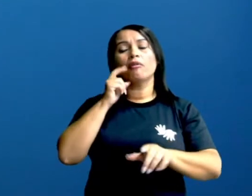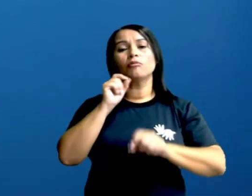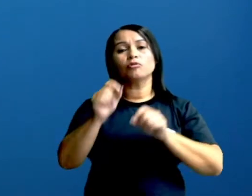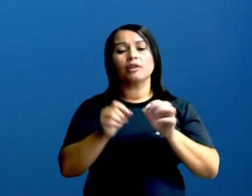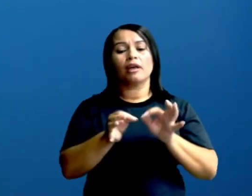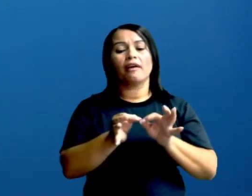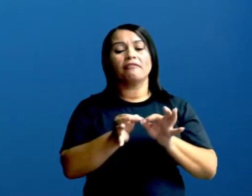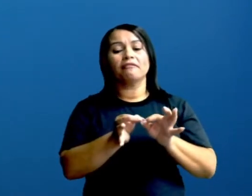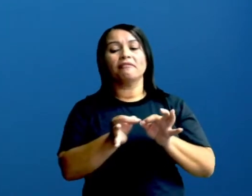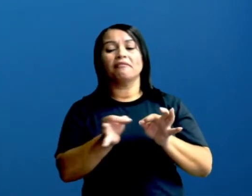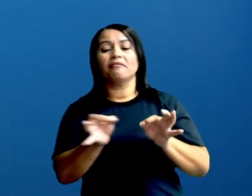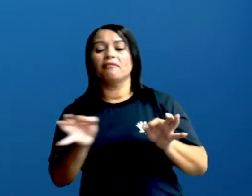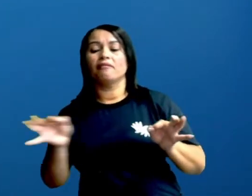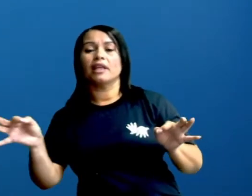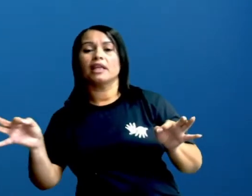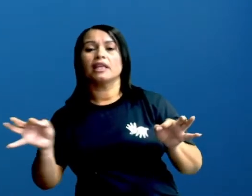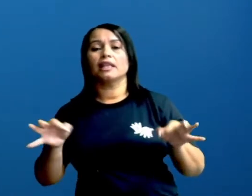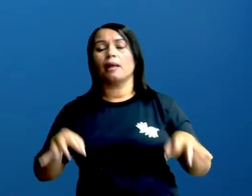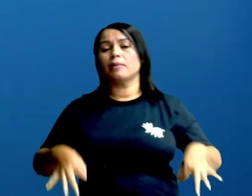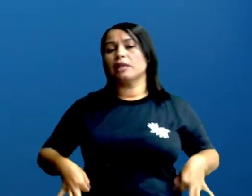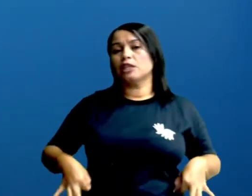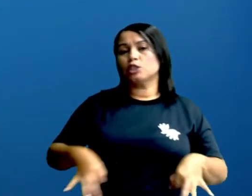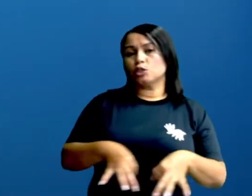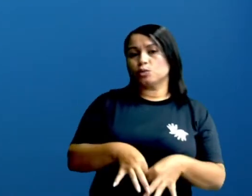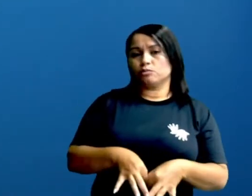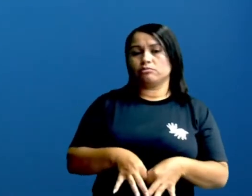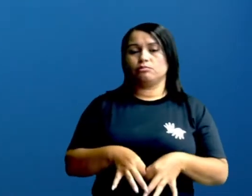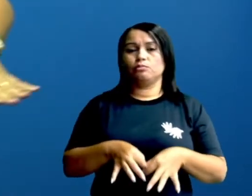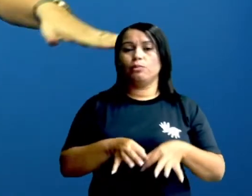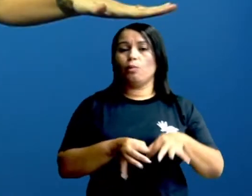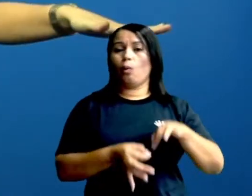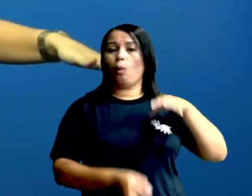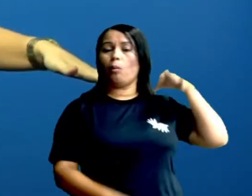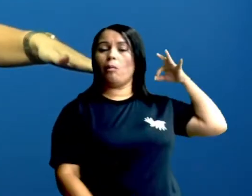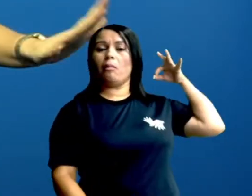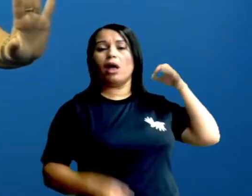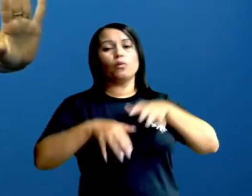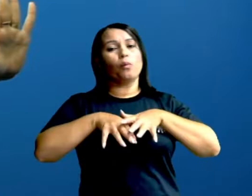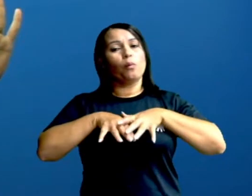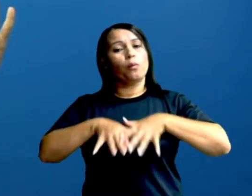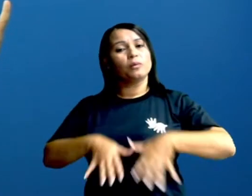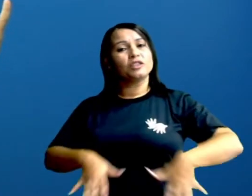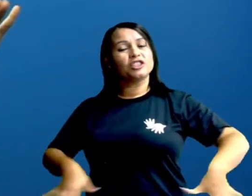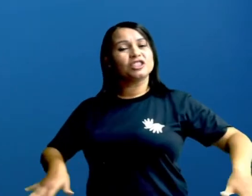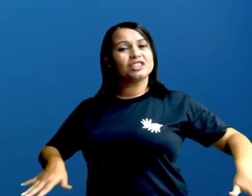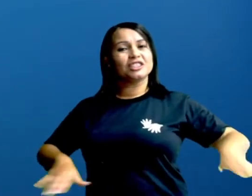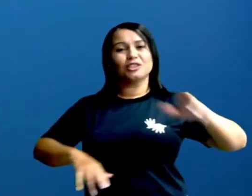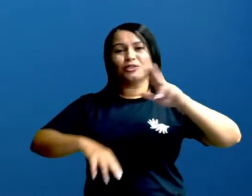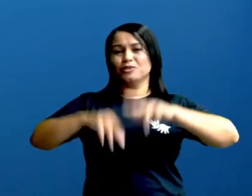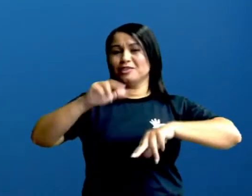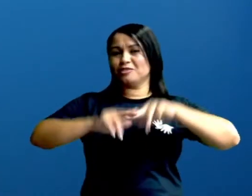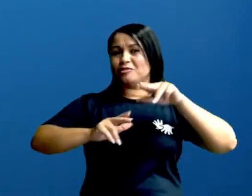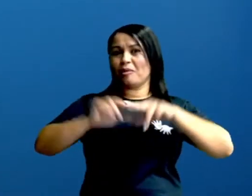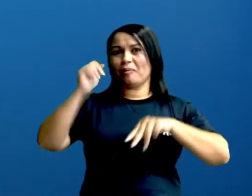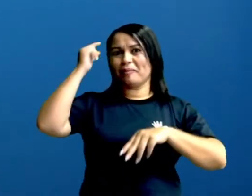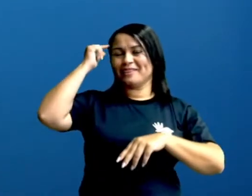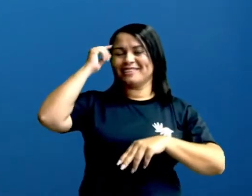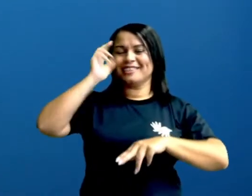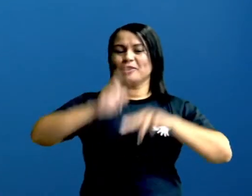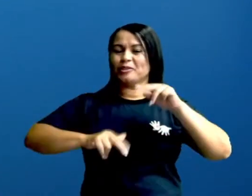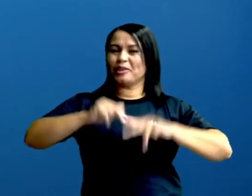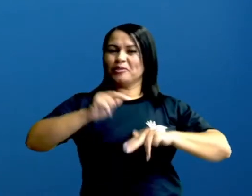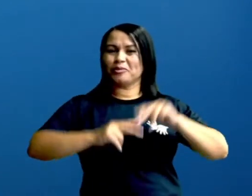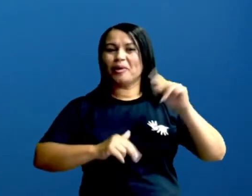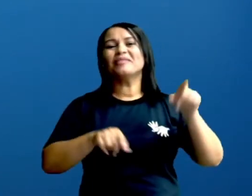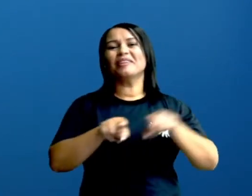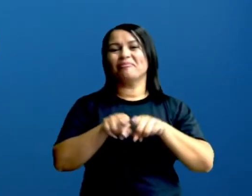ela vai lá, né? Medir a cintura, o comprimento, ver aquele vestido de São João. Olha, estou pensando no São João. Nem chegou o Natal, estou